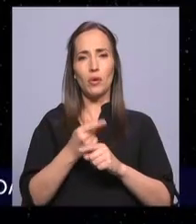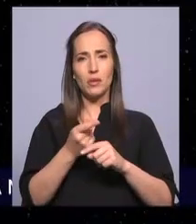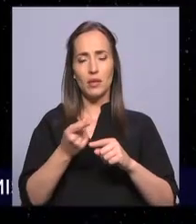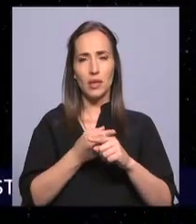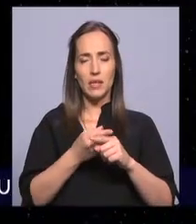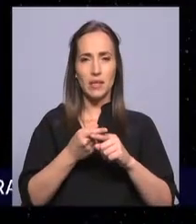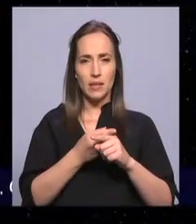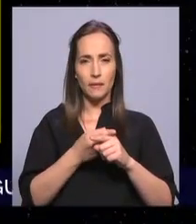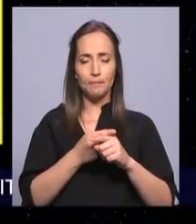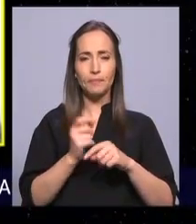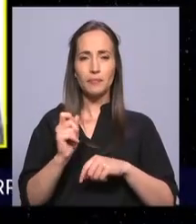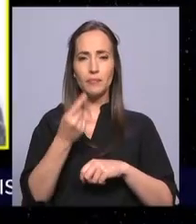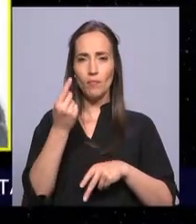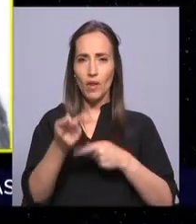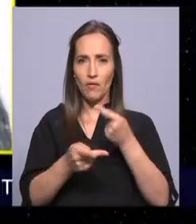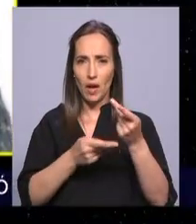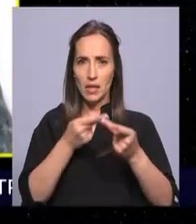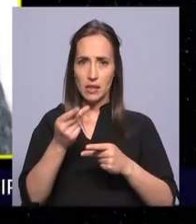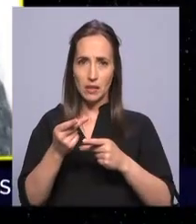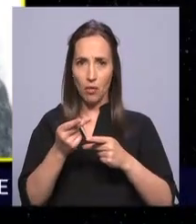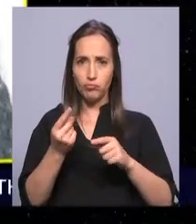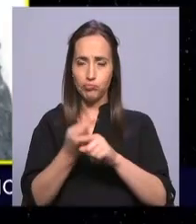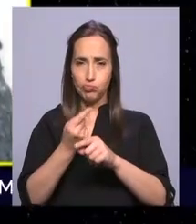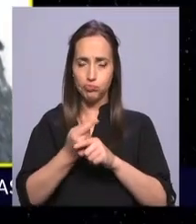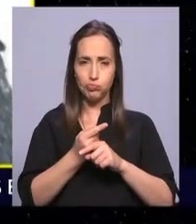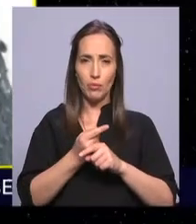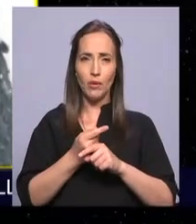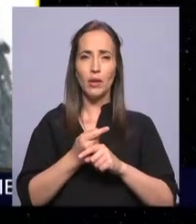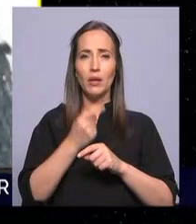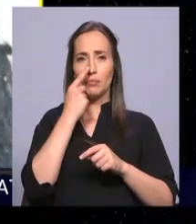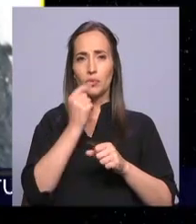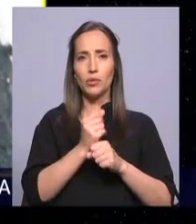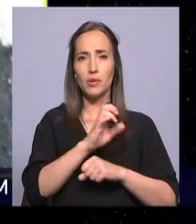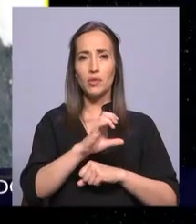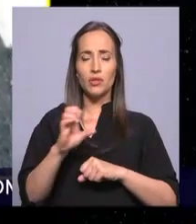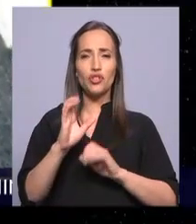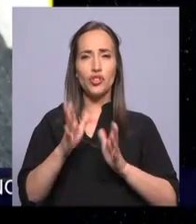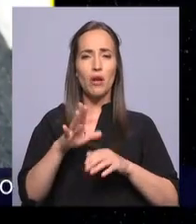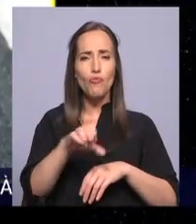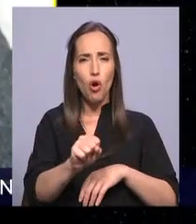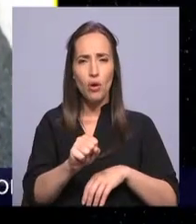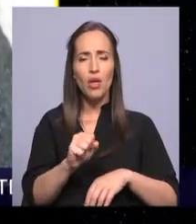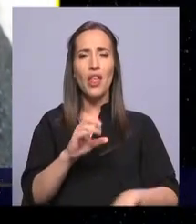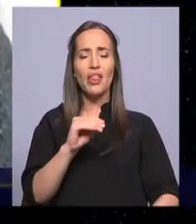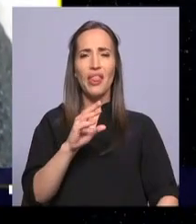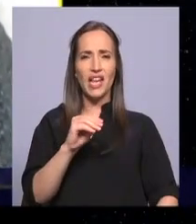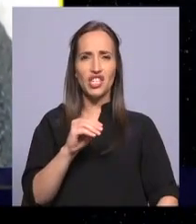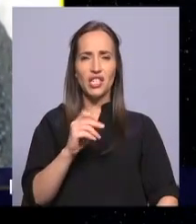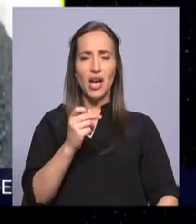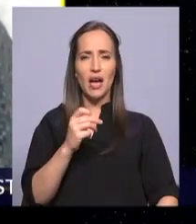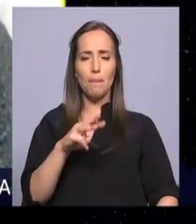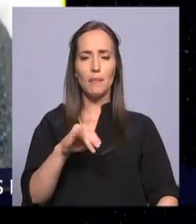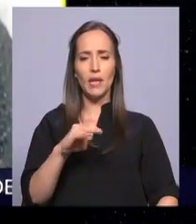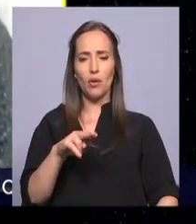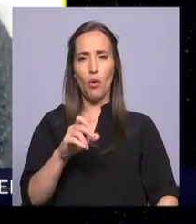Na primeira análise destas amostras, os cientistas já tinham detectado 10 aminoácidos diferentes neste asteroide. Agora,